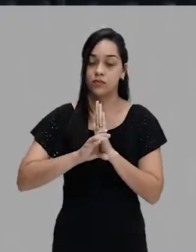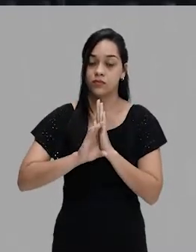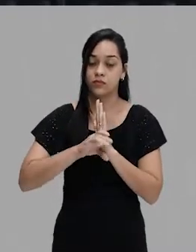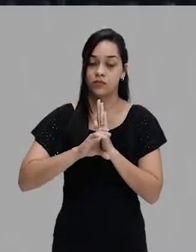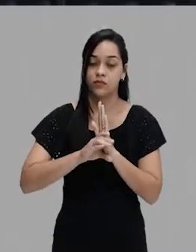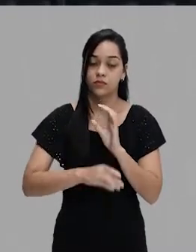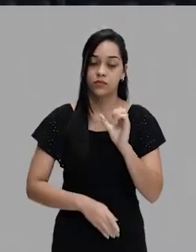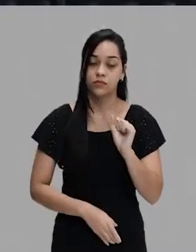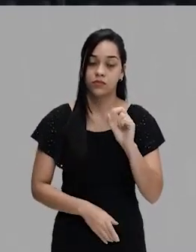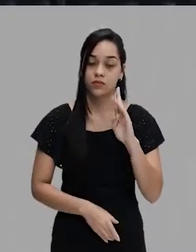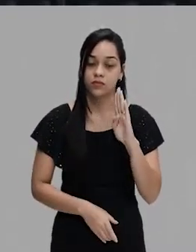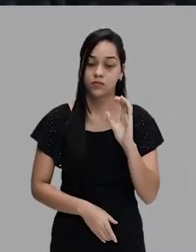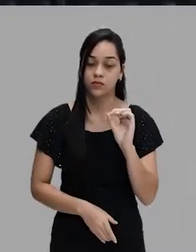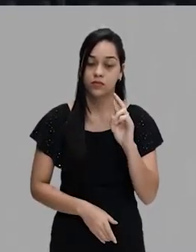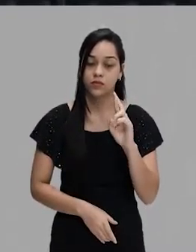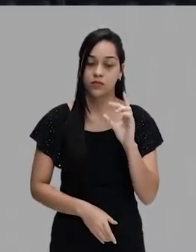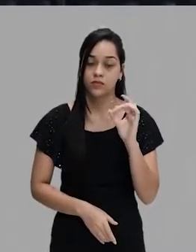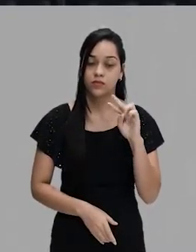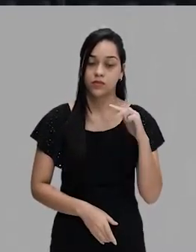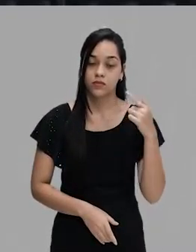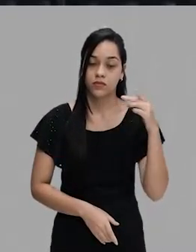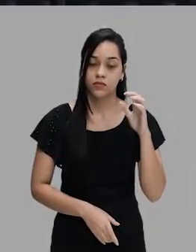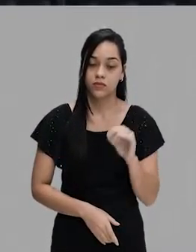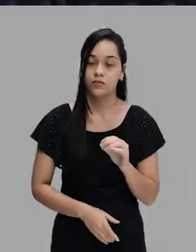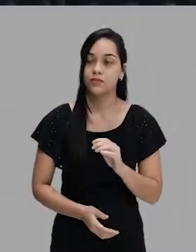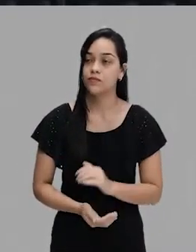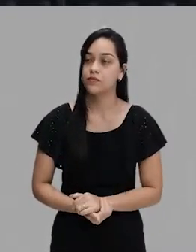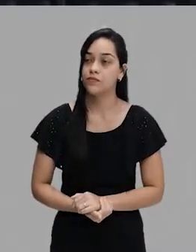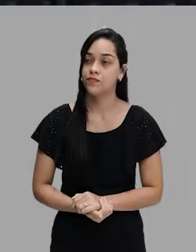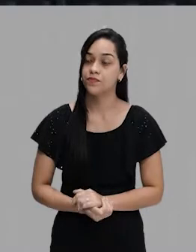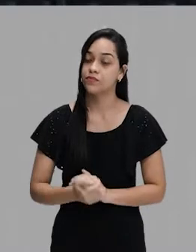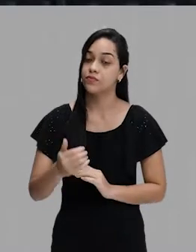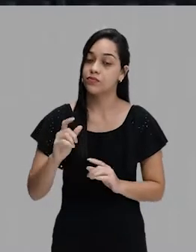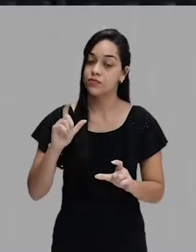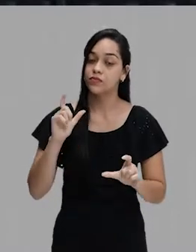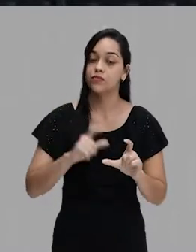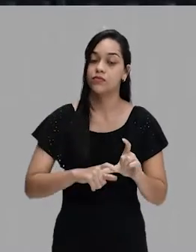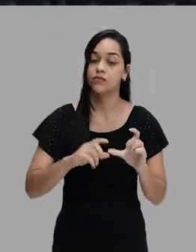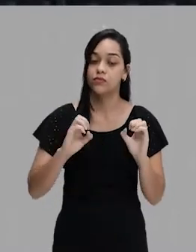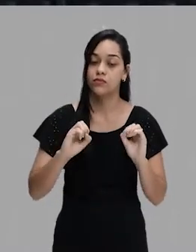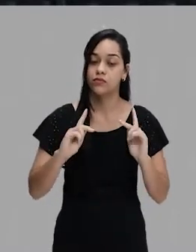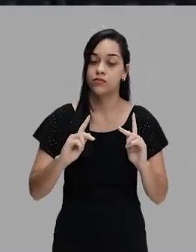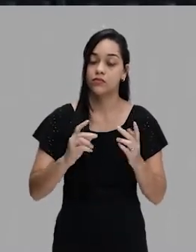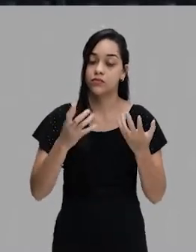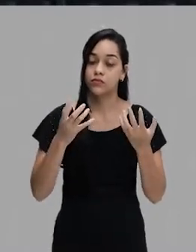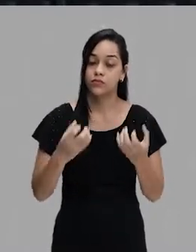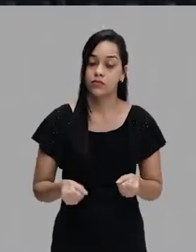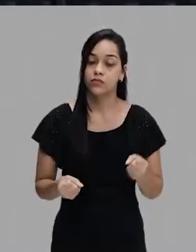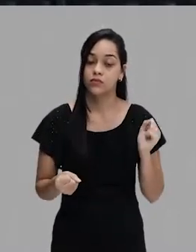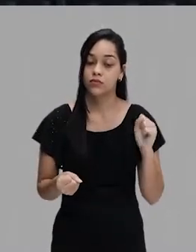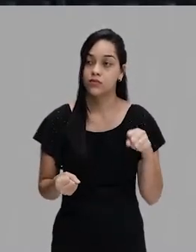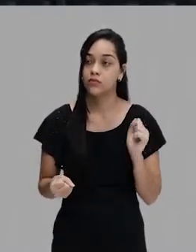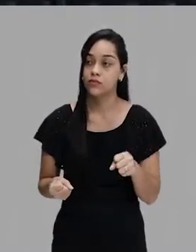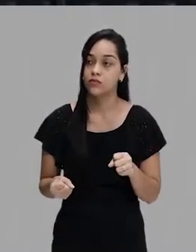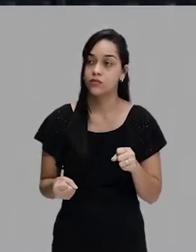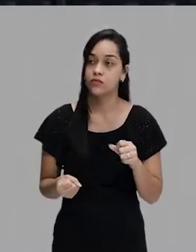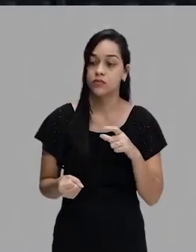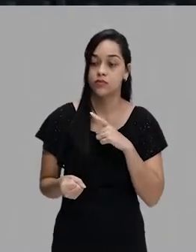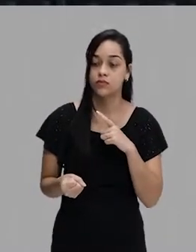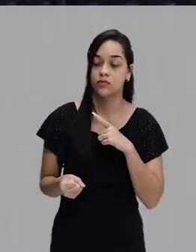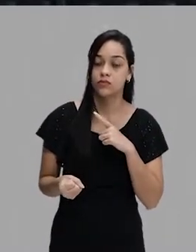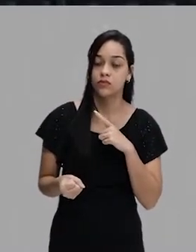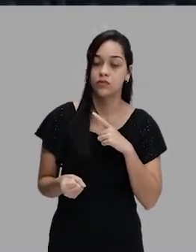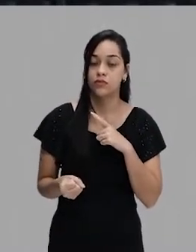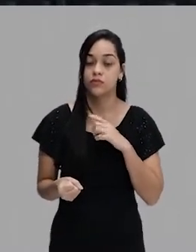de subordinação. Ato ou efeito de subordinar, de depender, tá? De se submeter a algo